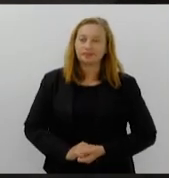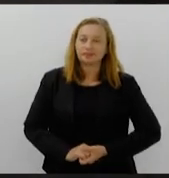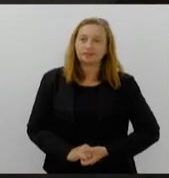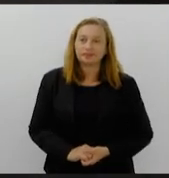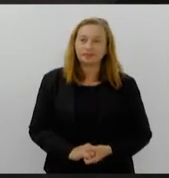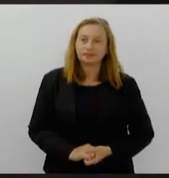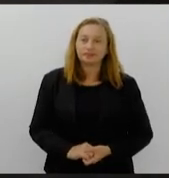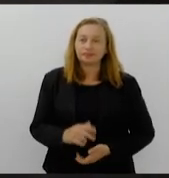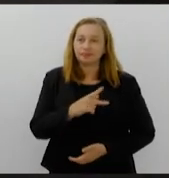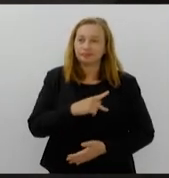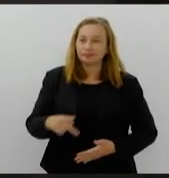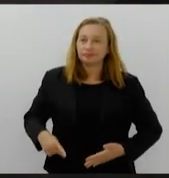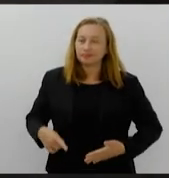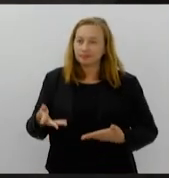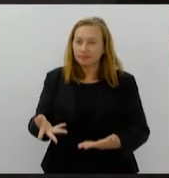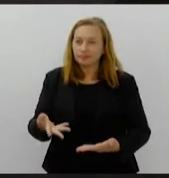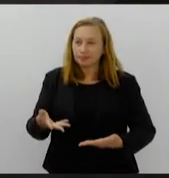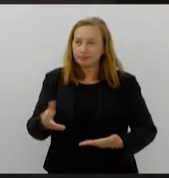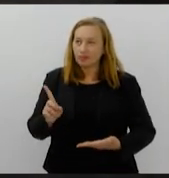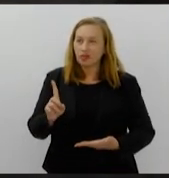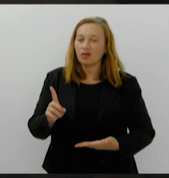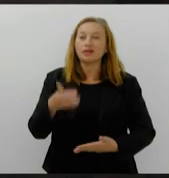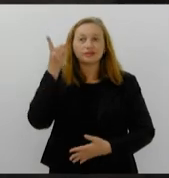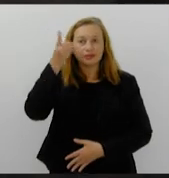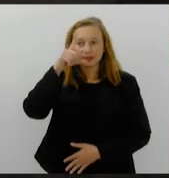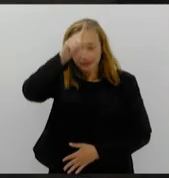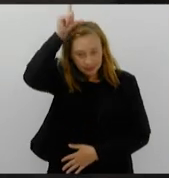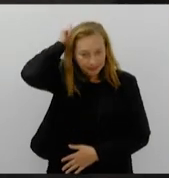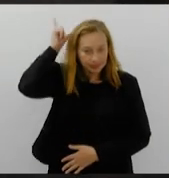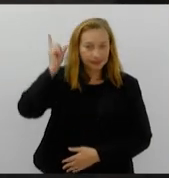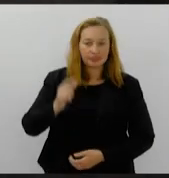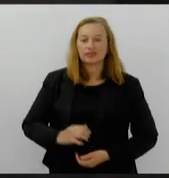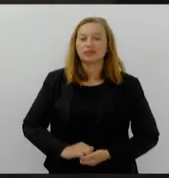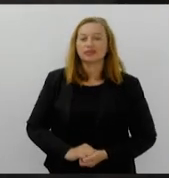A presidência designa... Não, deputado Luiz Paulo.